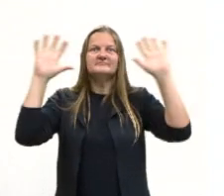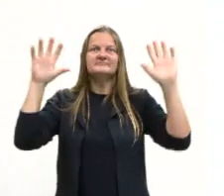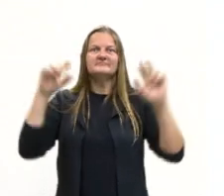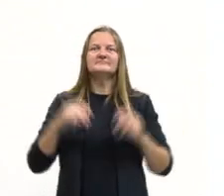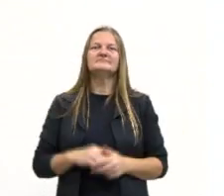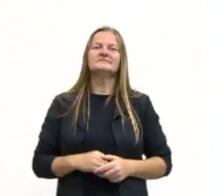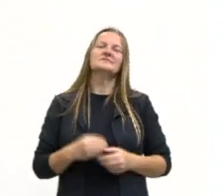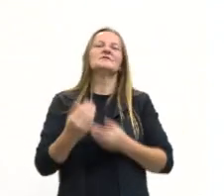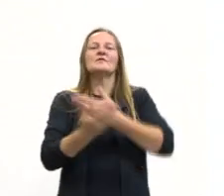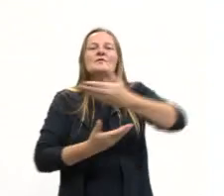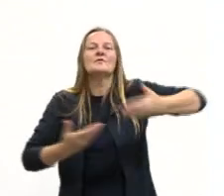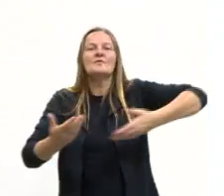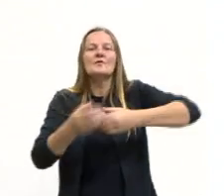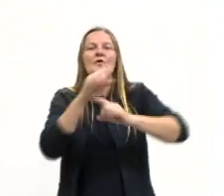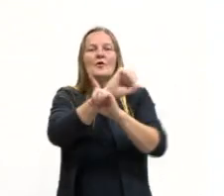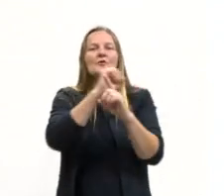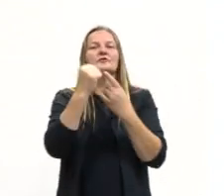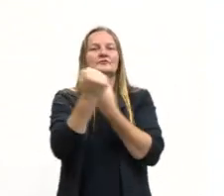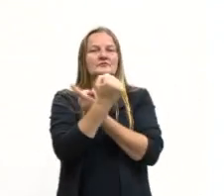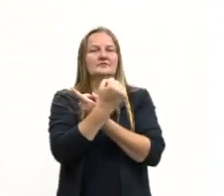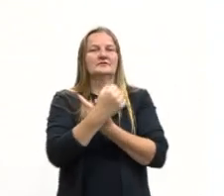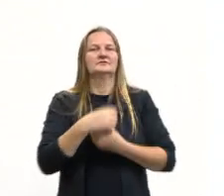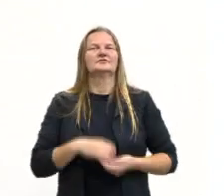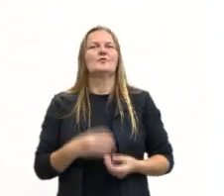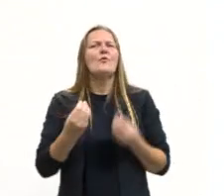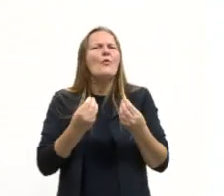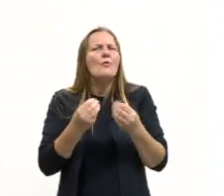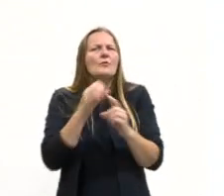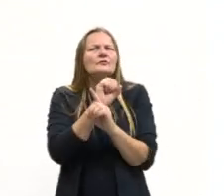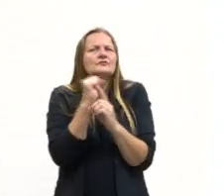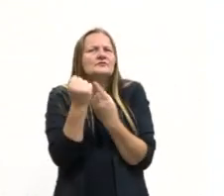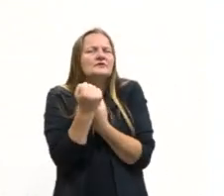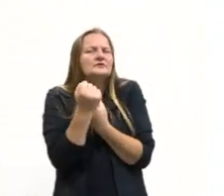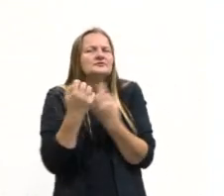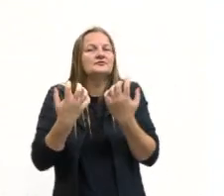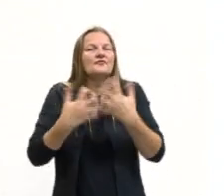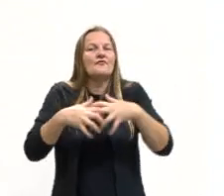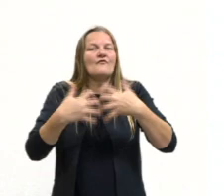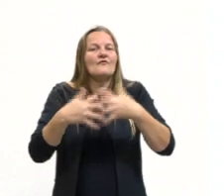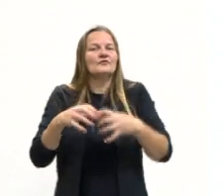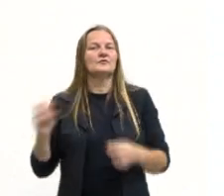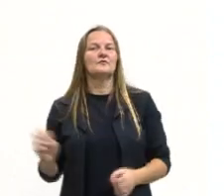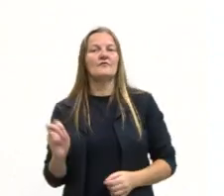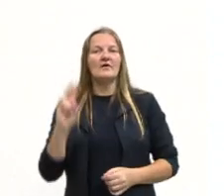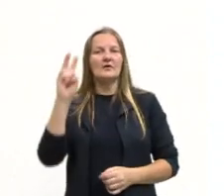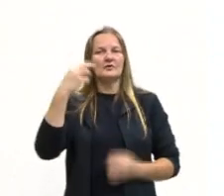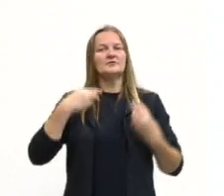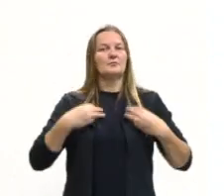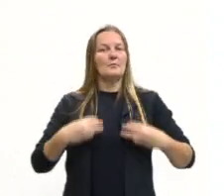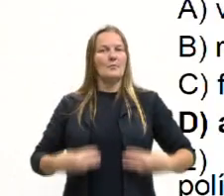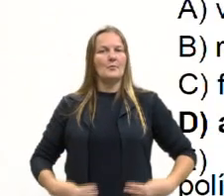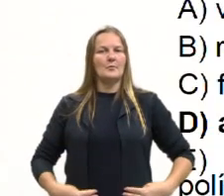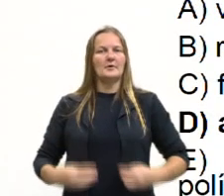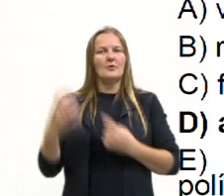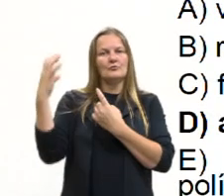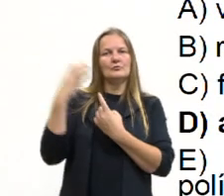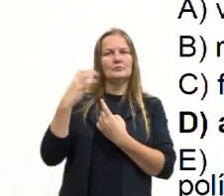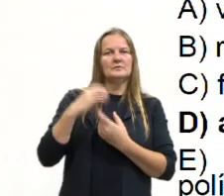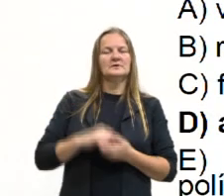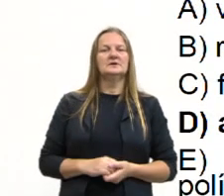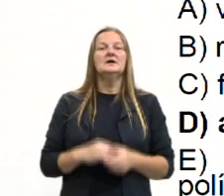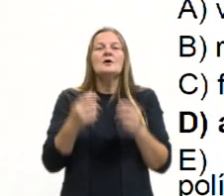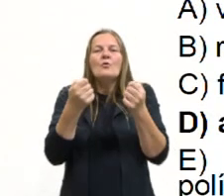essa questão coercitiva da sociedade e como a sociedade como se valores morais influenciam sobre o indivíduo